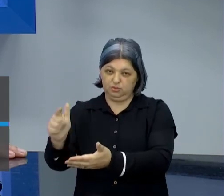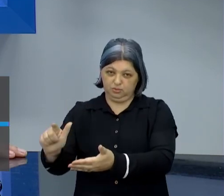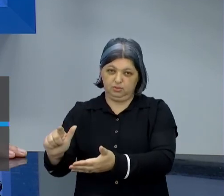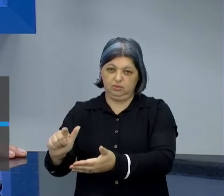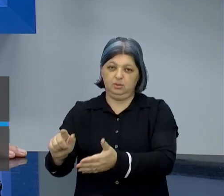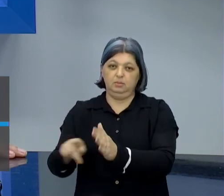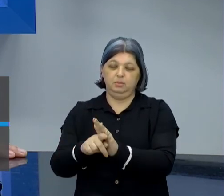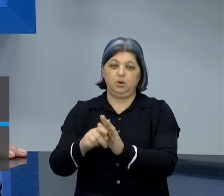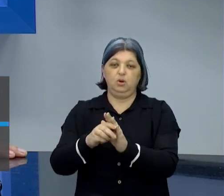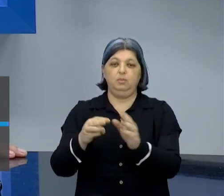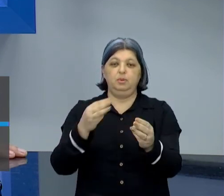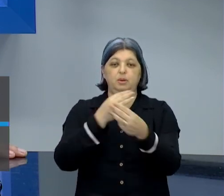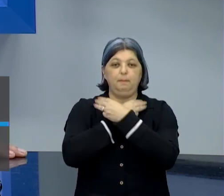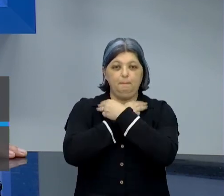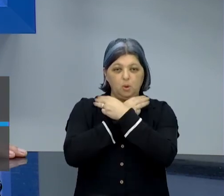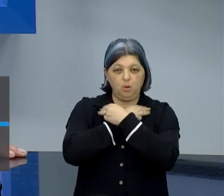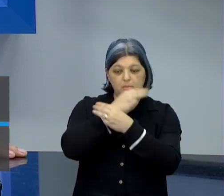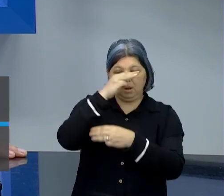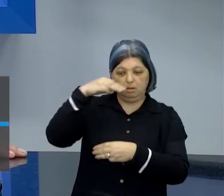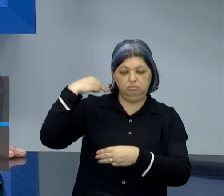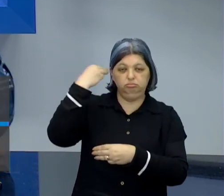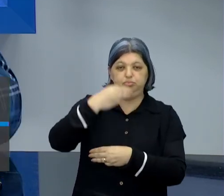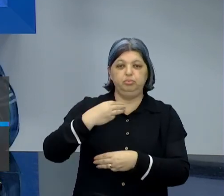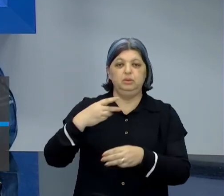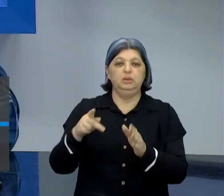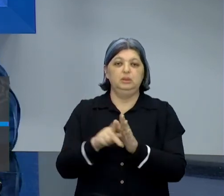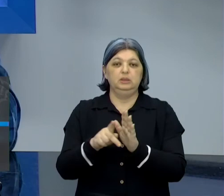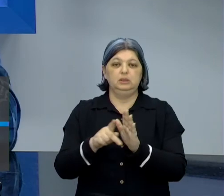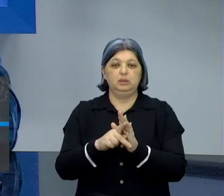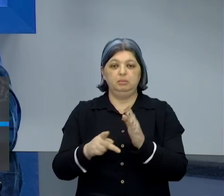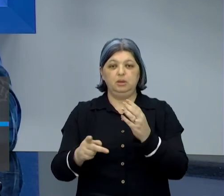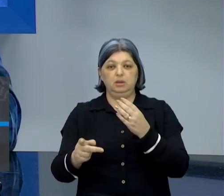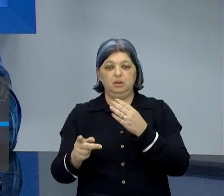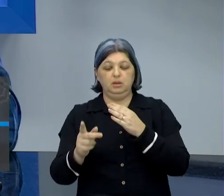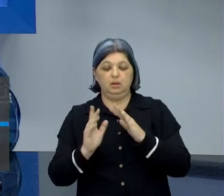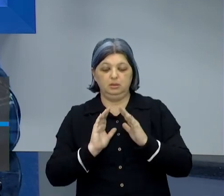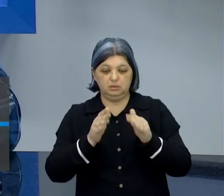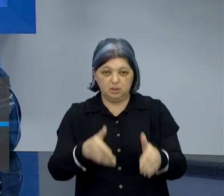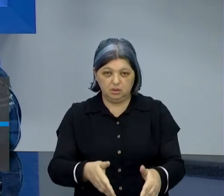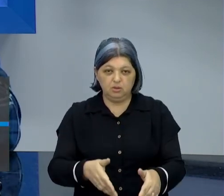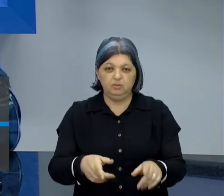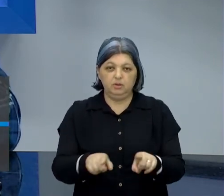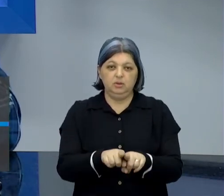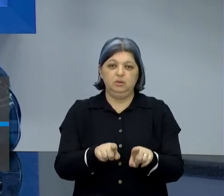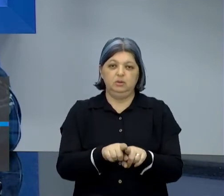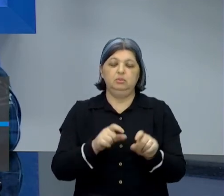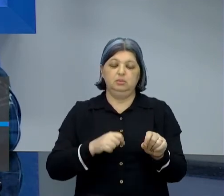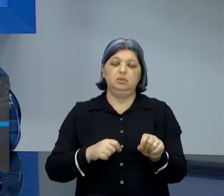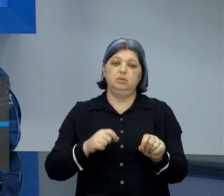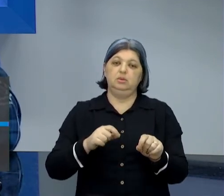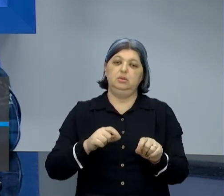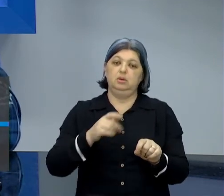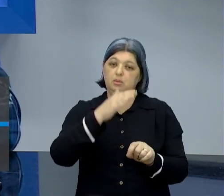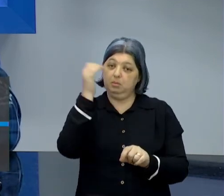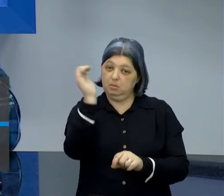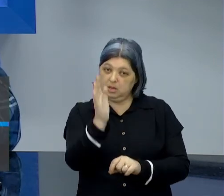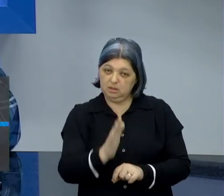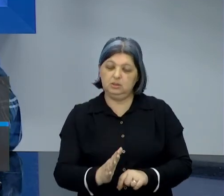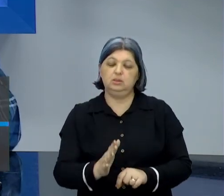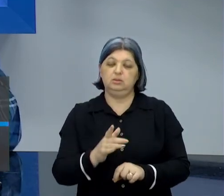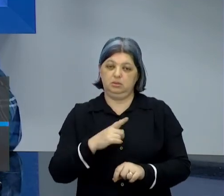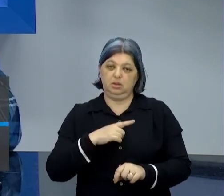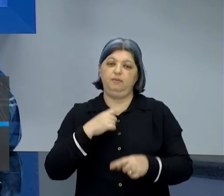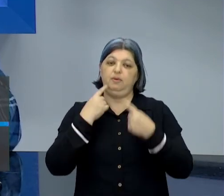as múmias e os sarcófagos se você não tem condição de cuidar, tá? Então o Brasil acabou sofrendo essas críticas porque